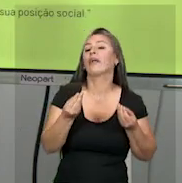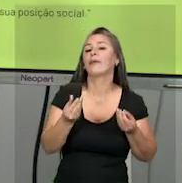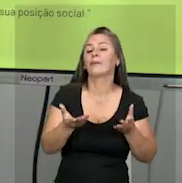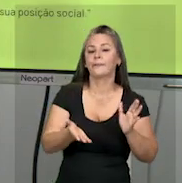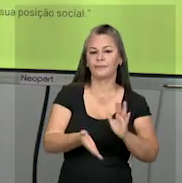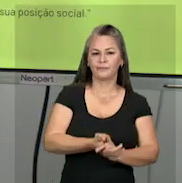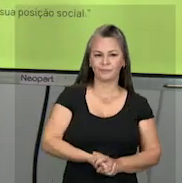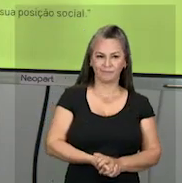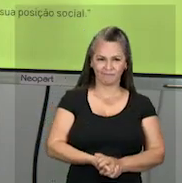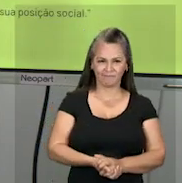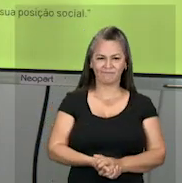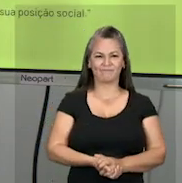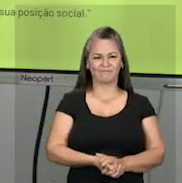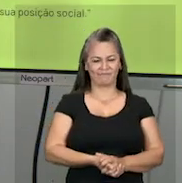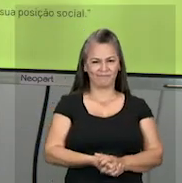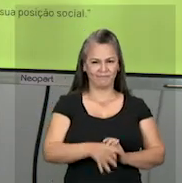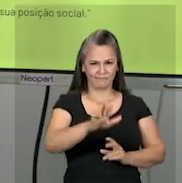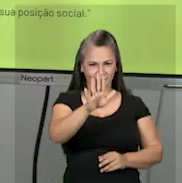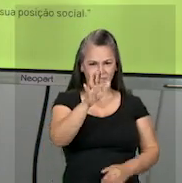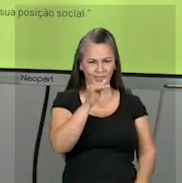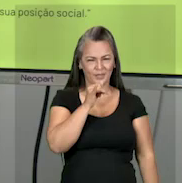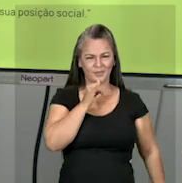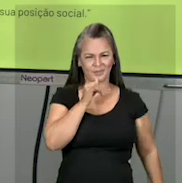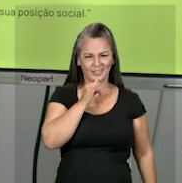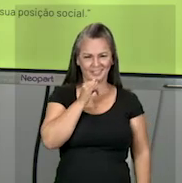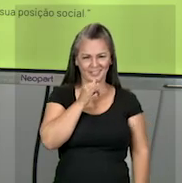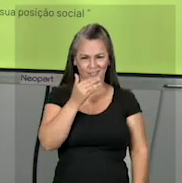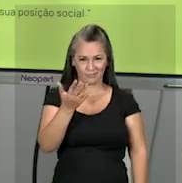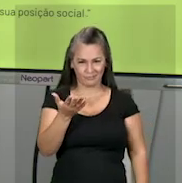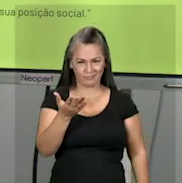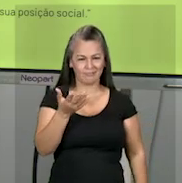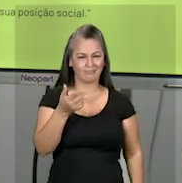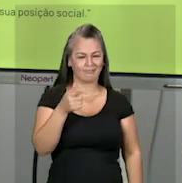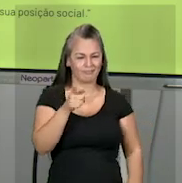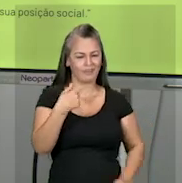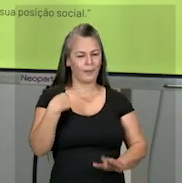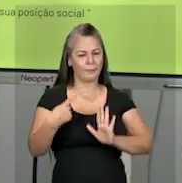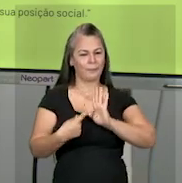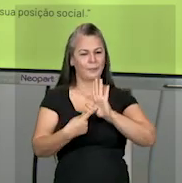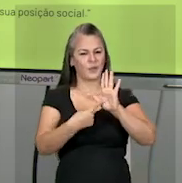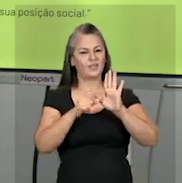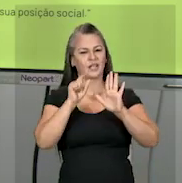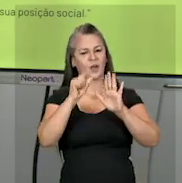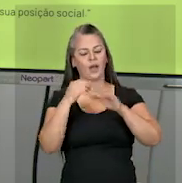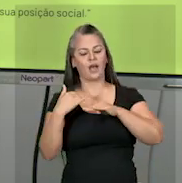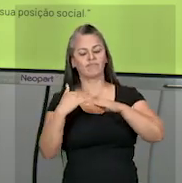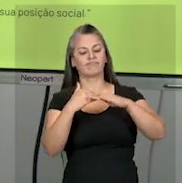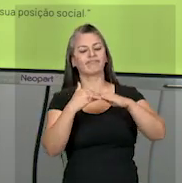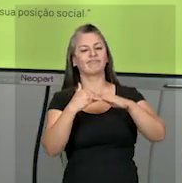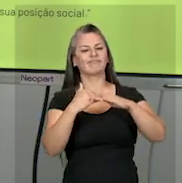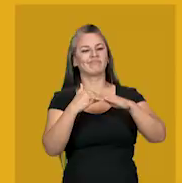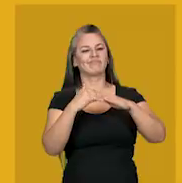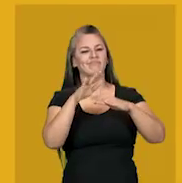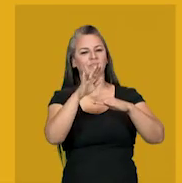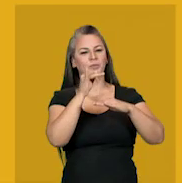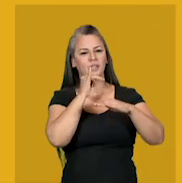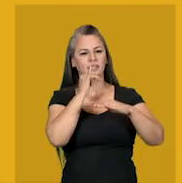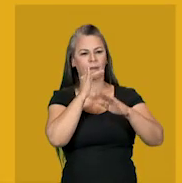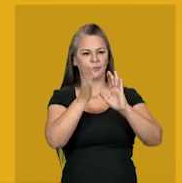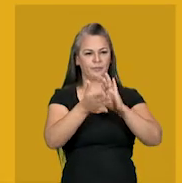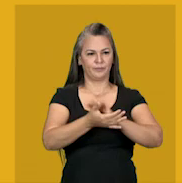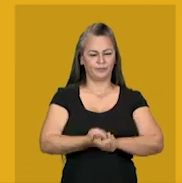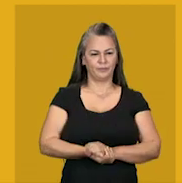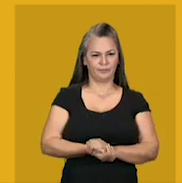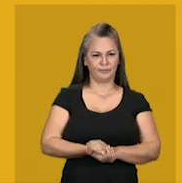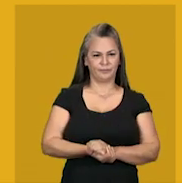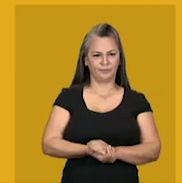Então, para a gente ter uns exemplos um pouquinho mais concretos, para a gente entender o que é mais igualitário que o quê, vamos dar uma olhadinha aqui. Por exemplo, no direito